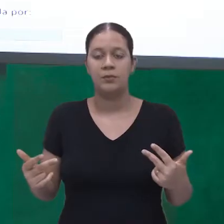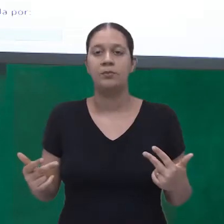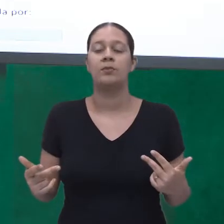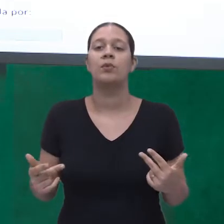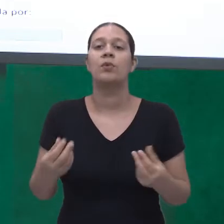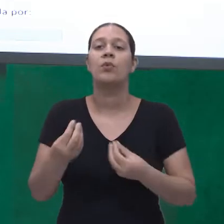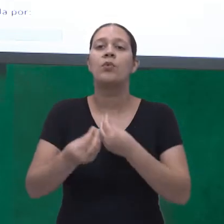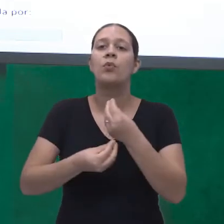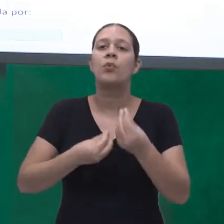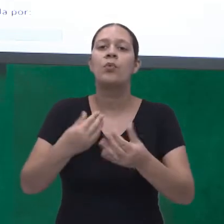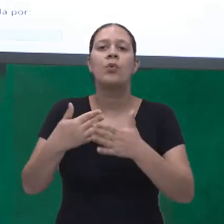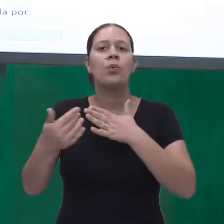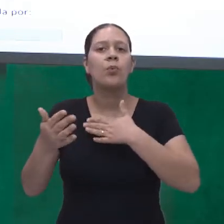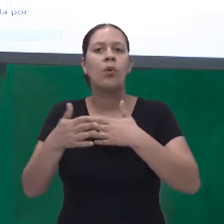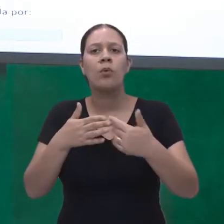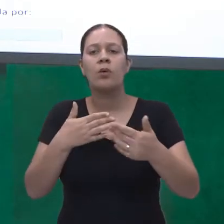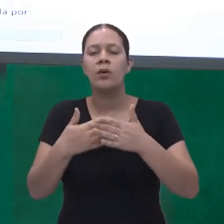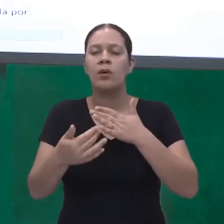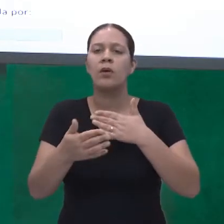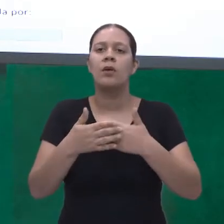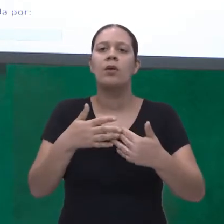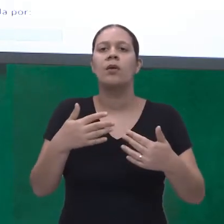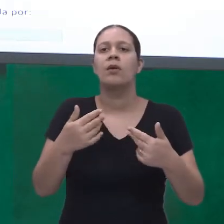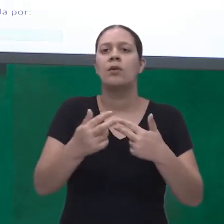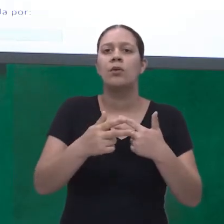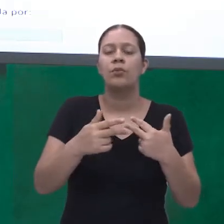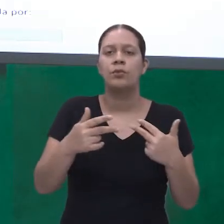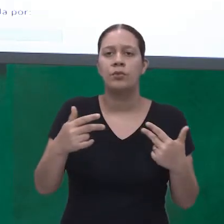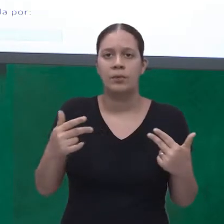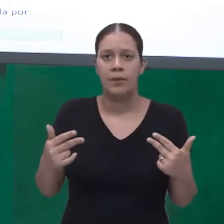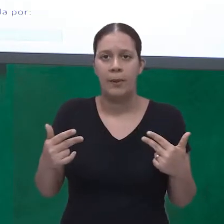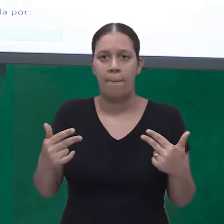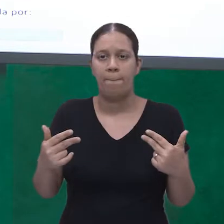reagentes. Como qualquer grandeza termodinâmica,